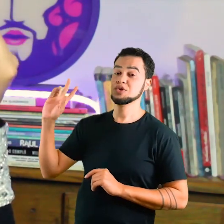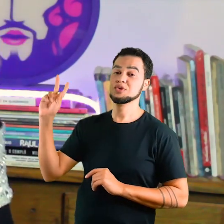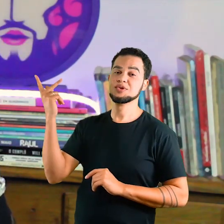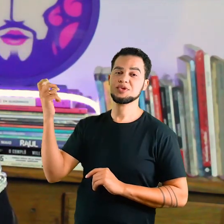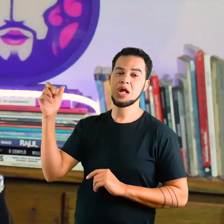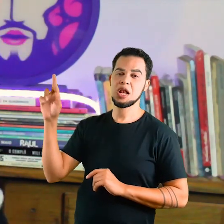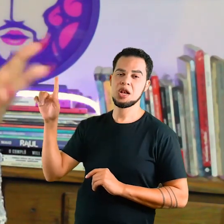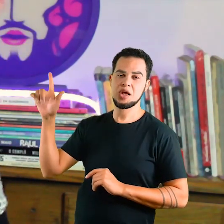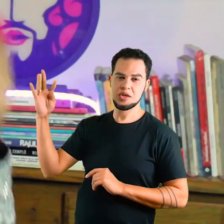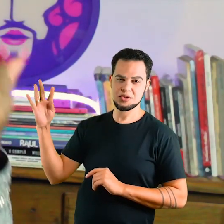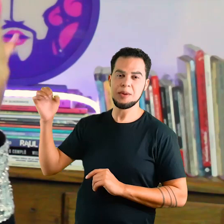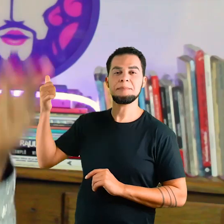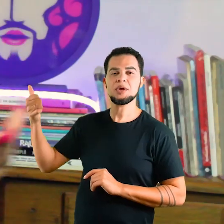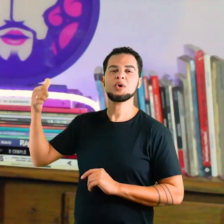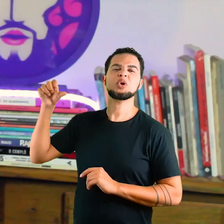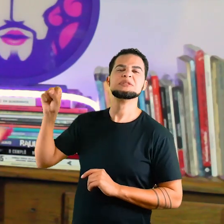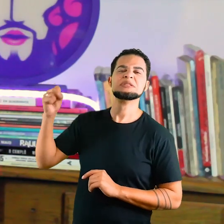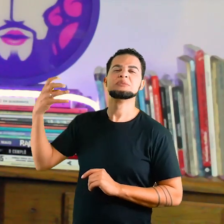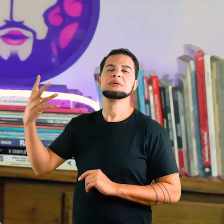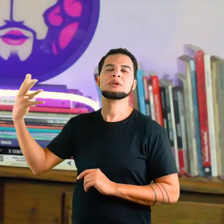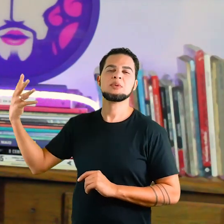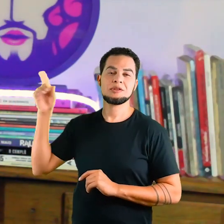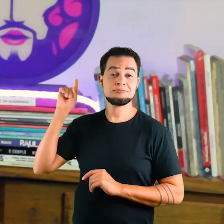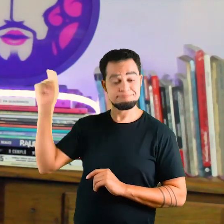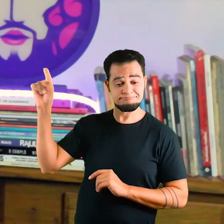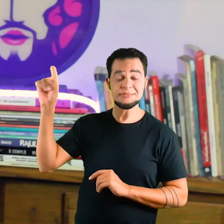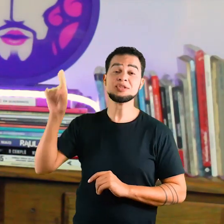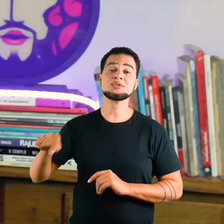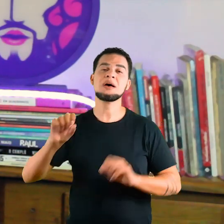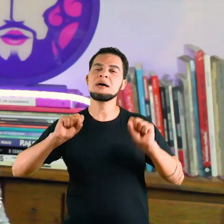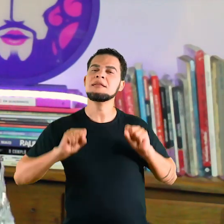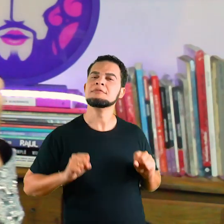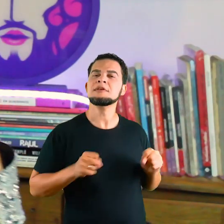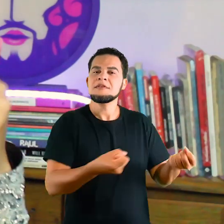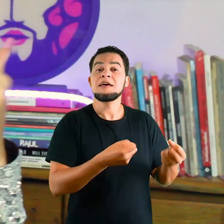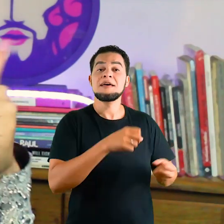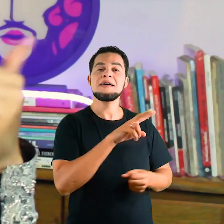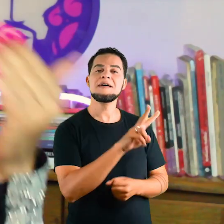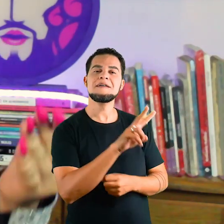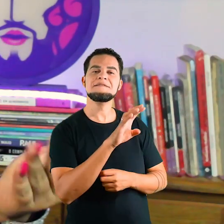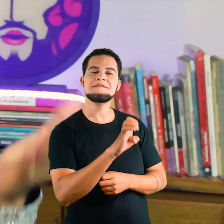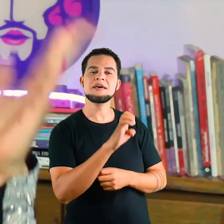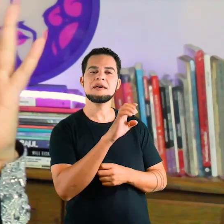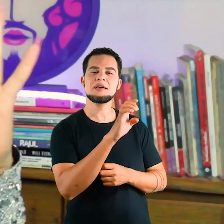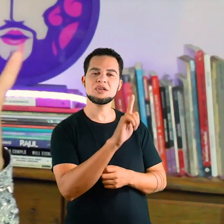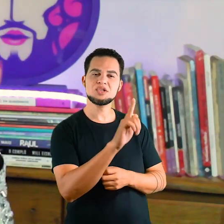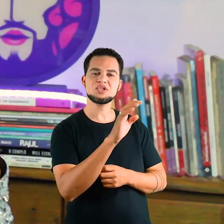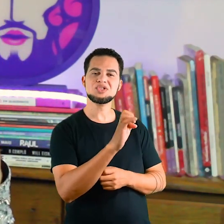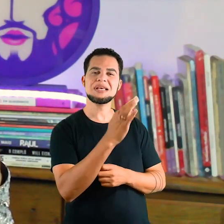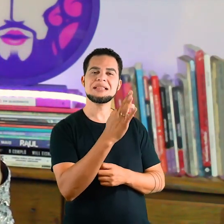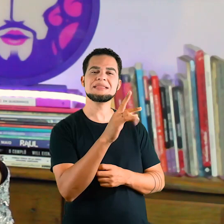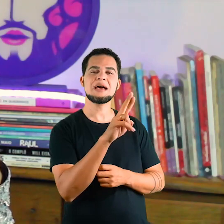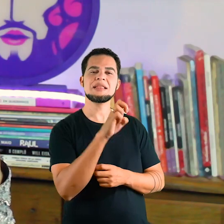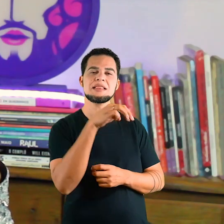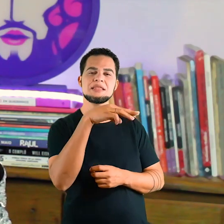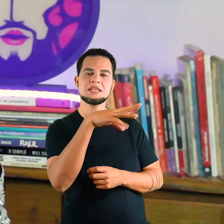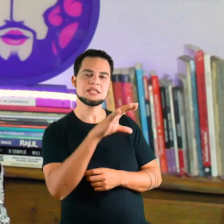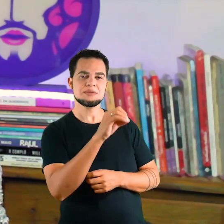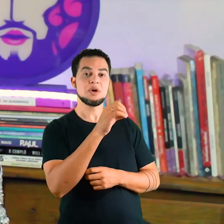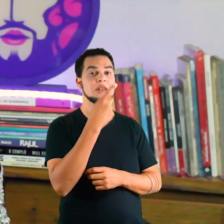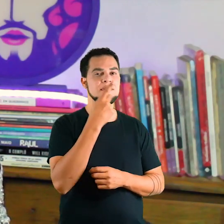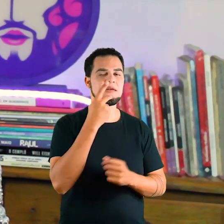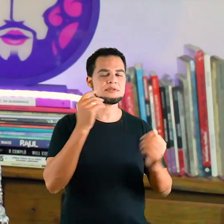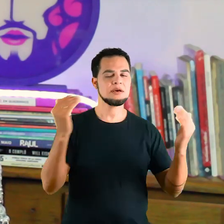exemplo, que nasceu lá em 1844, ela já defendia o vegetarianismo e falava das conexões